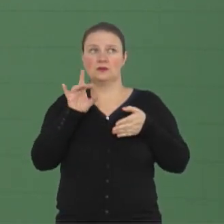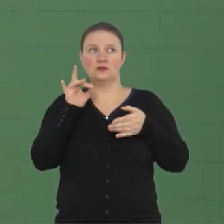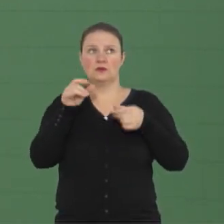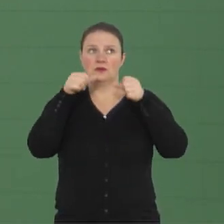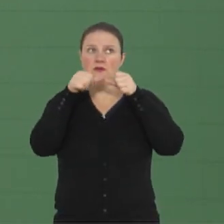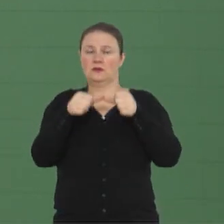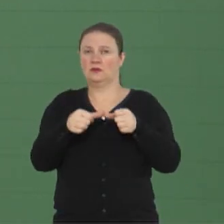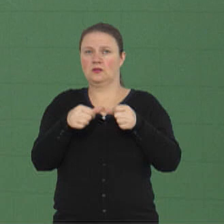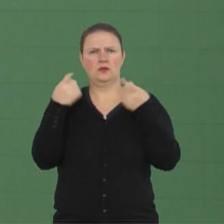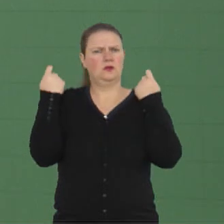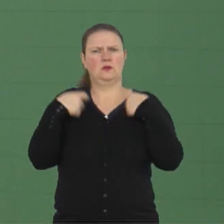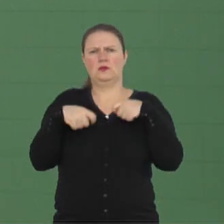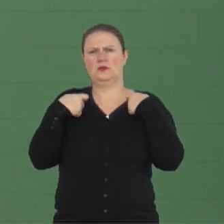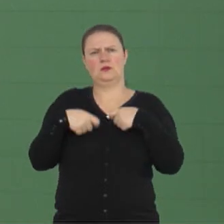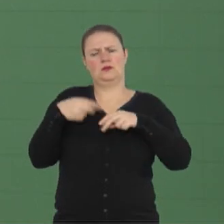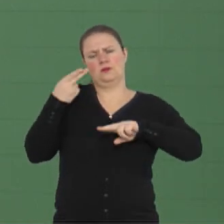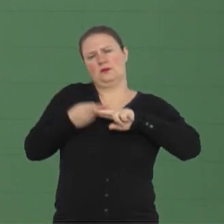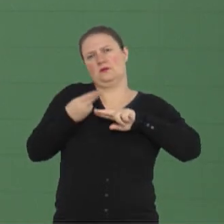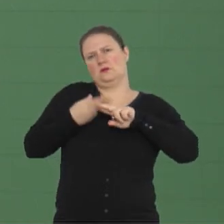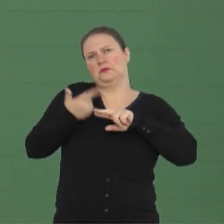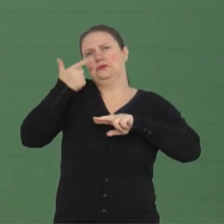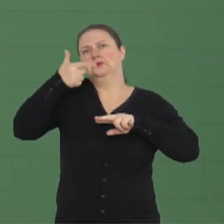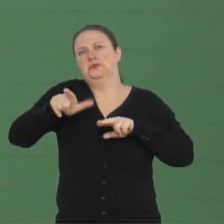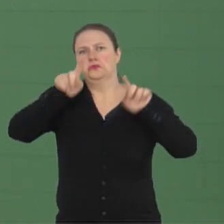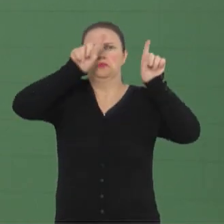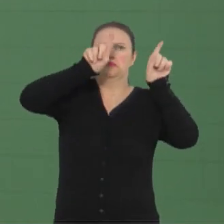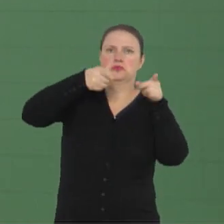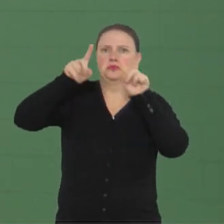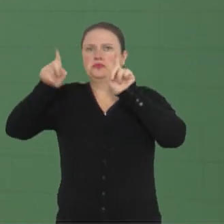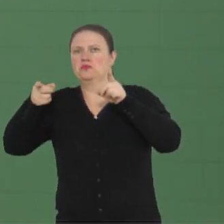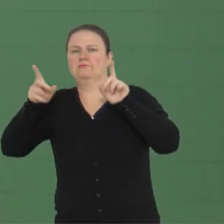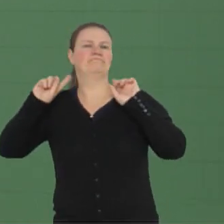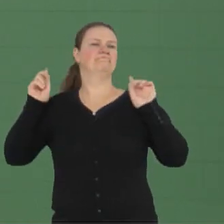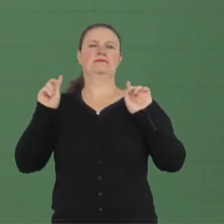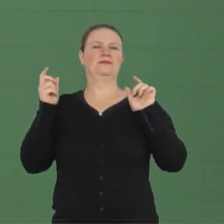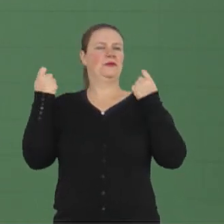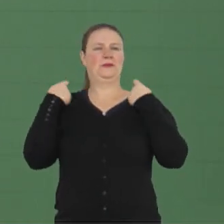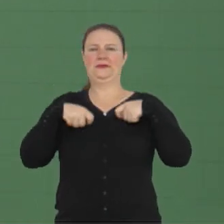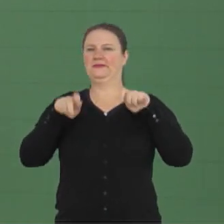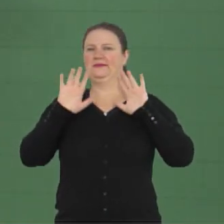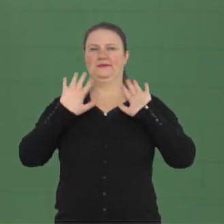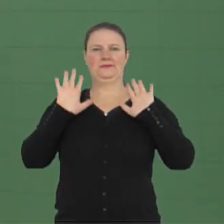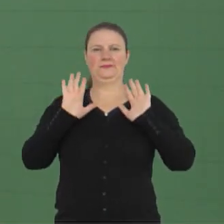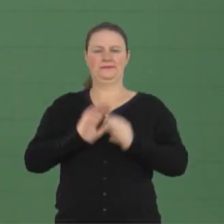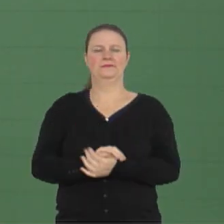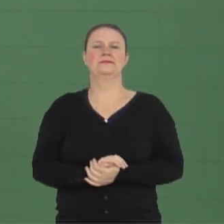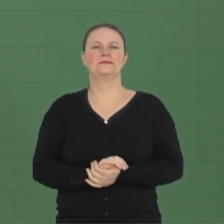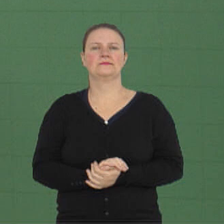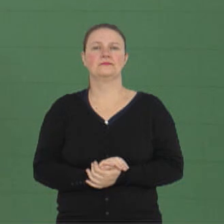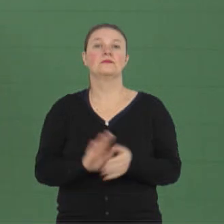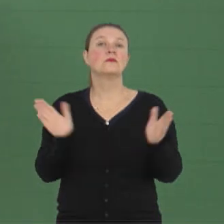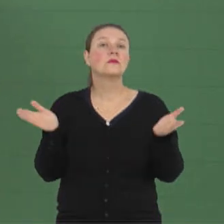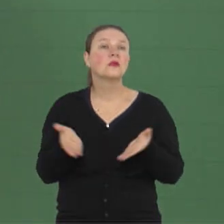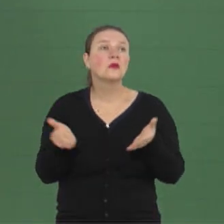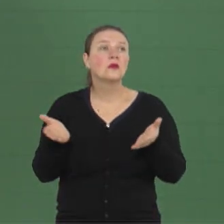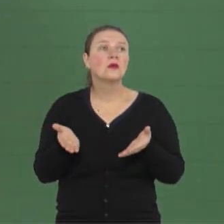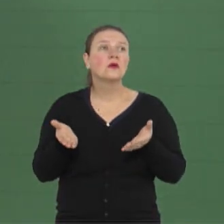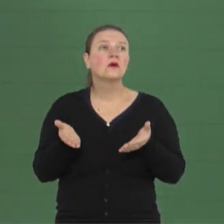gente não precisa associar novamente os parênteses, ok? E assim a